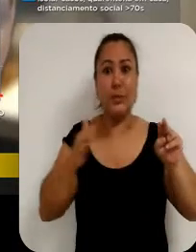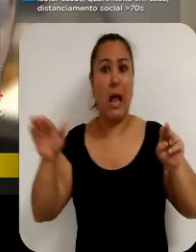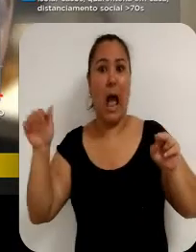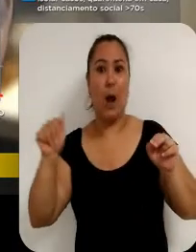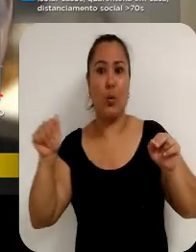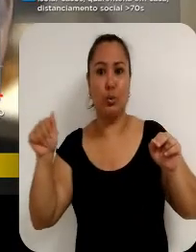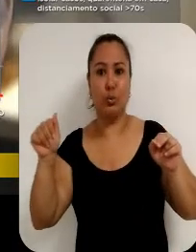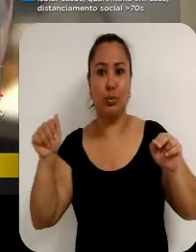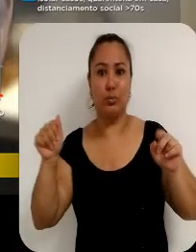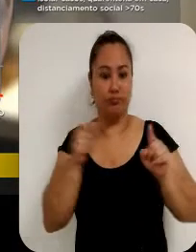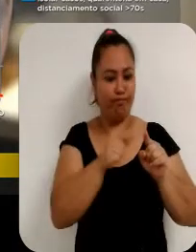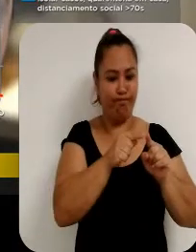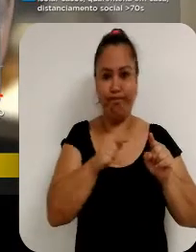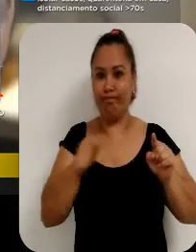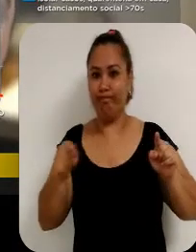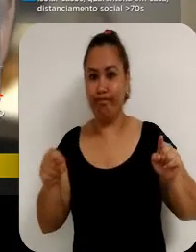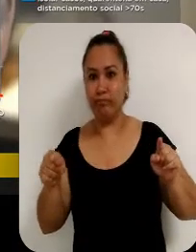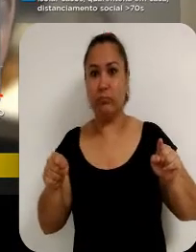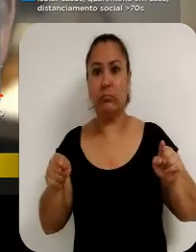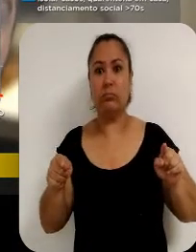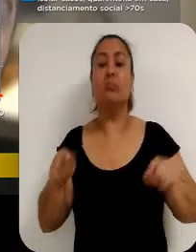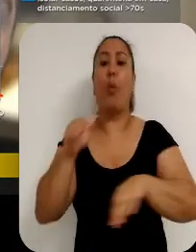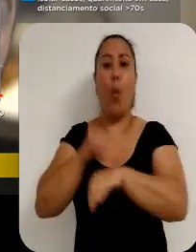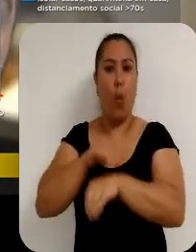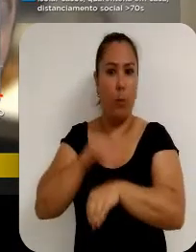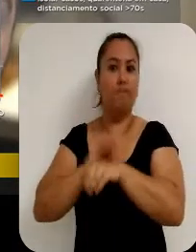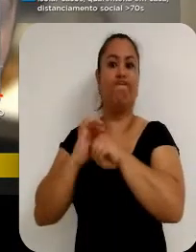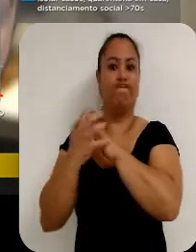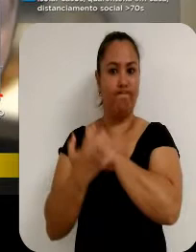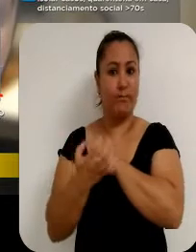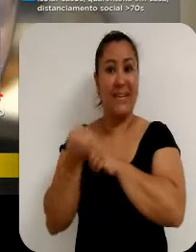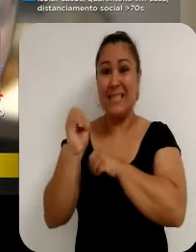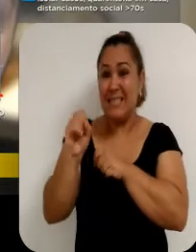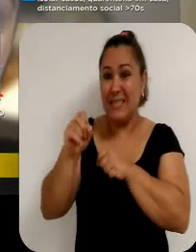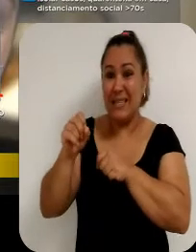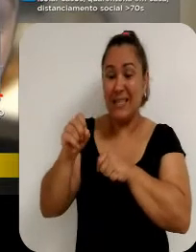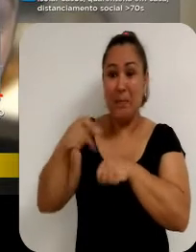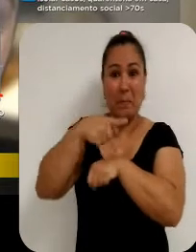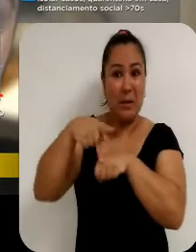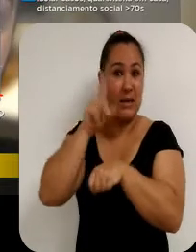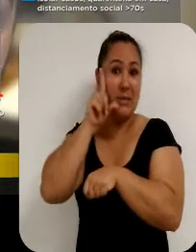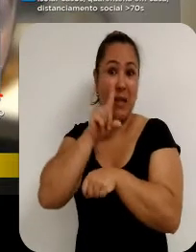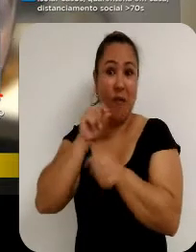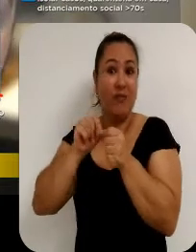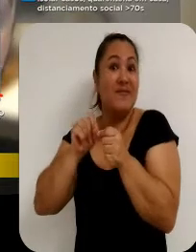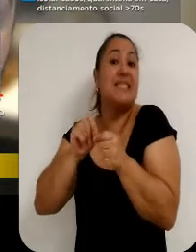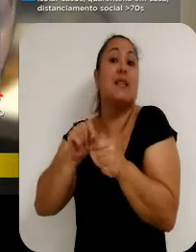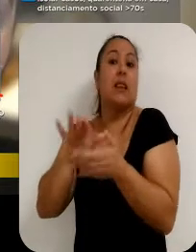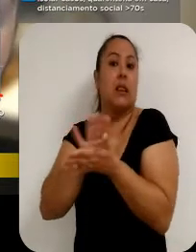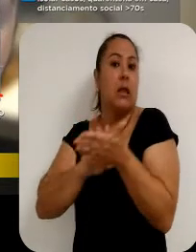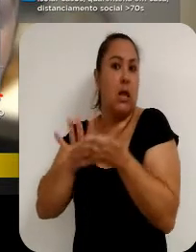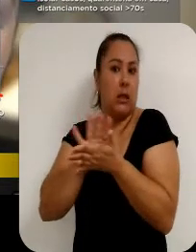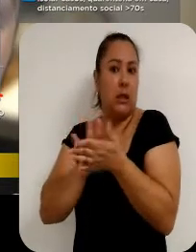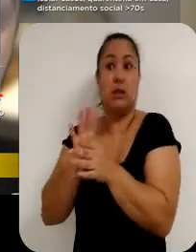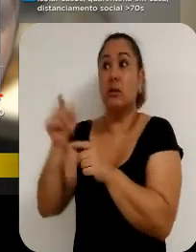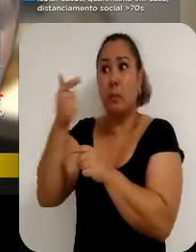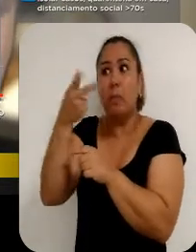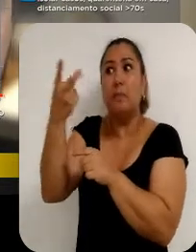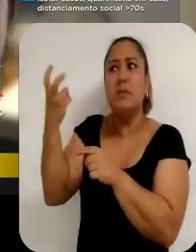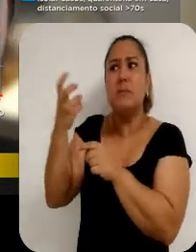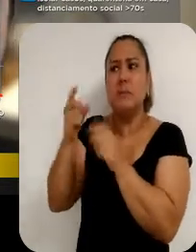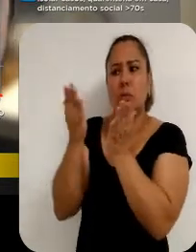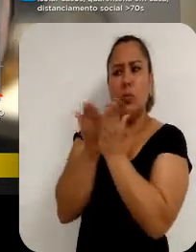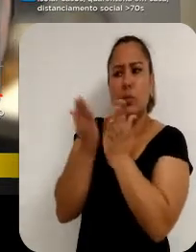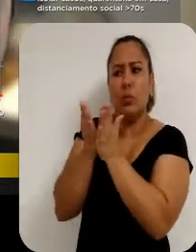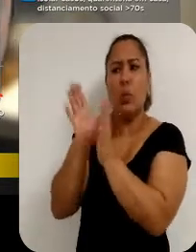por coronavírus, se o país não fizer nada. Foi isso que eles calcularam. Tá? O cálculo para a Inglaterra, que